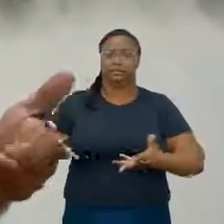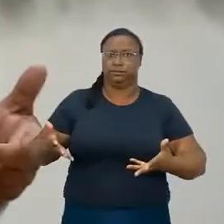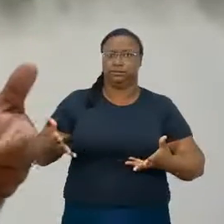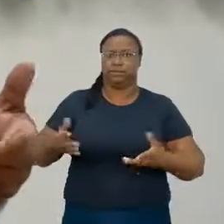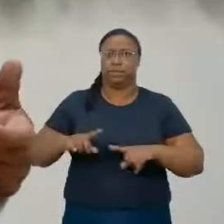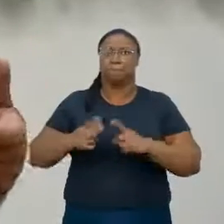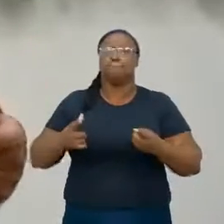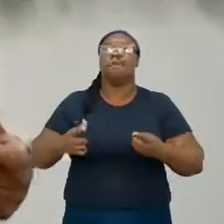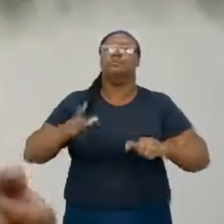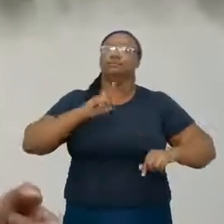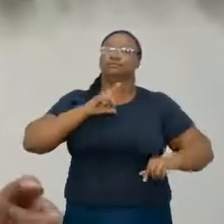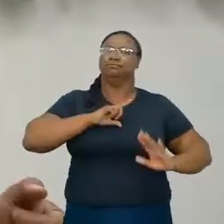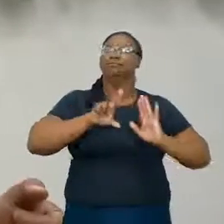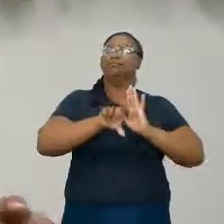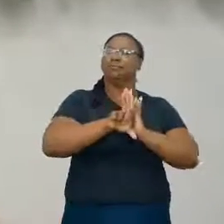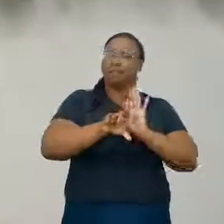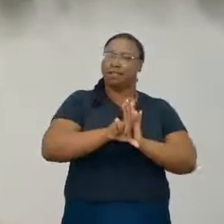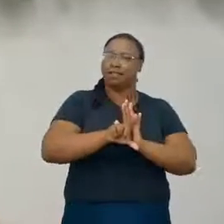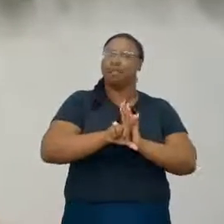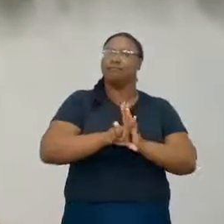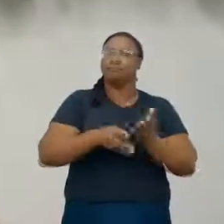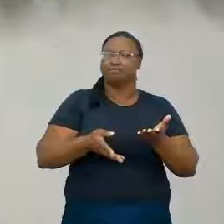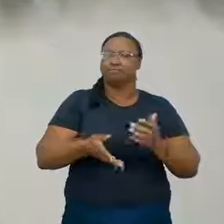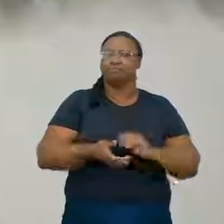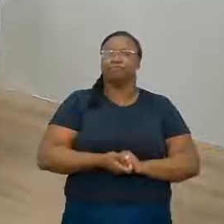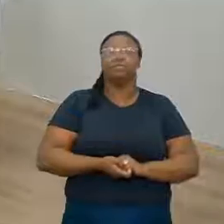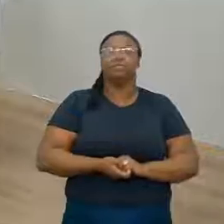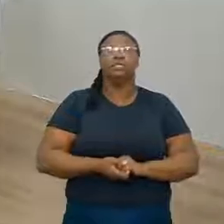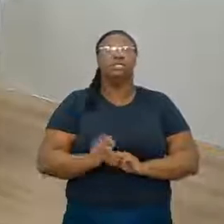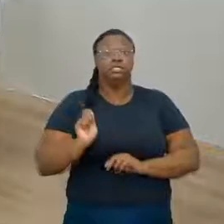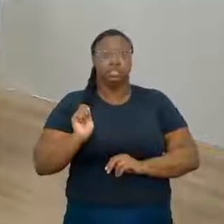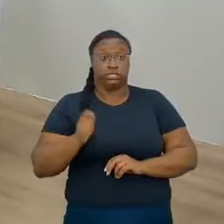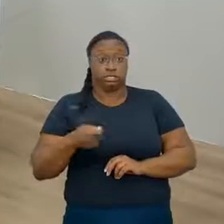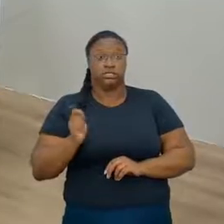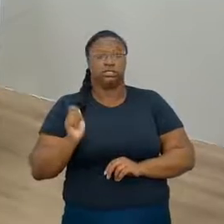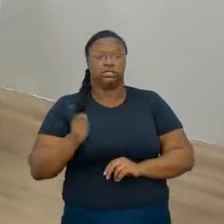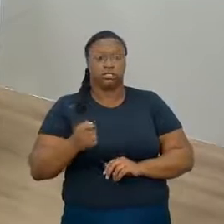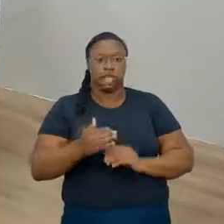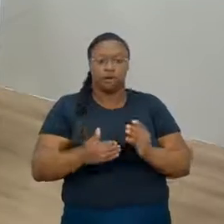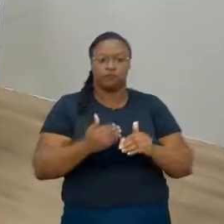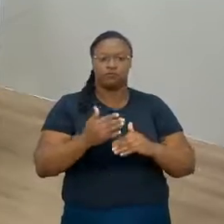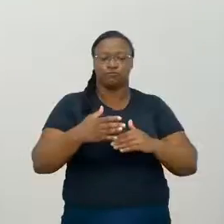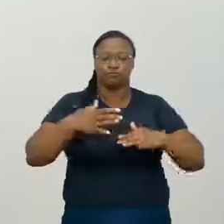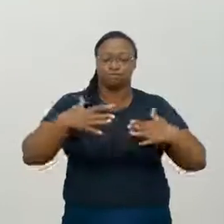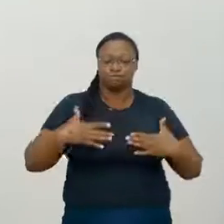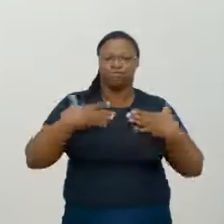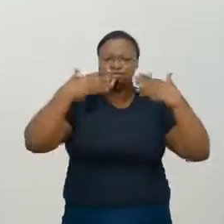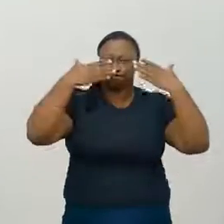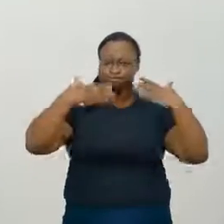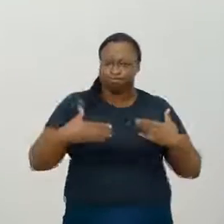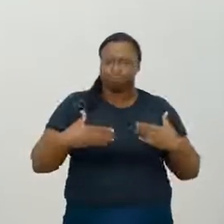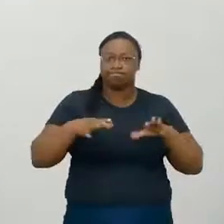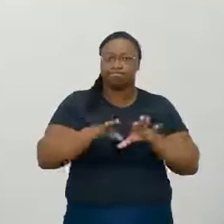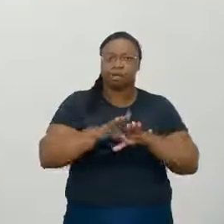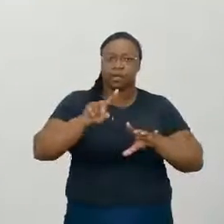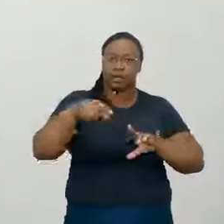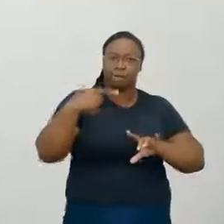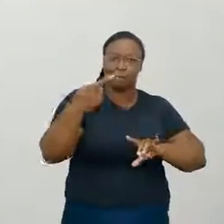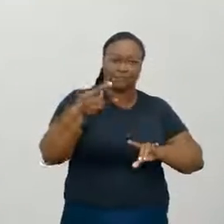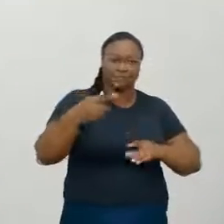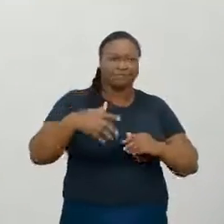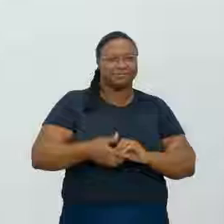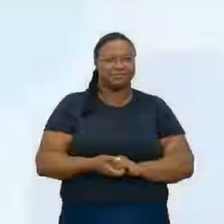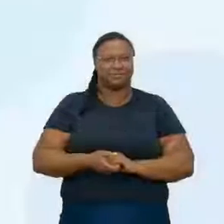nossa Constituição como pessoa, né? Sim, sim, na formação da identidade. Exatamente. Que é a nossa próxima conversa, podemos